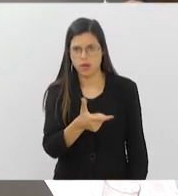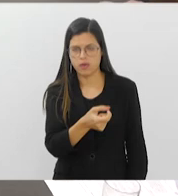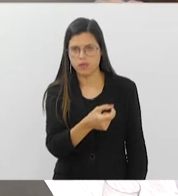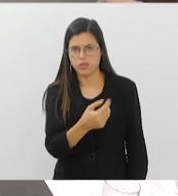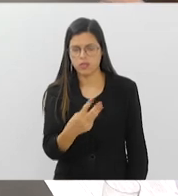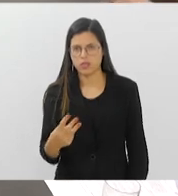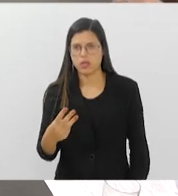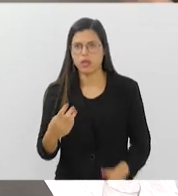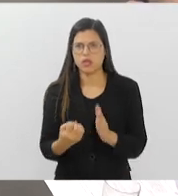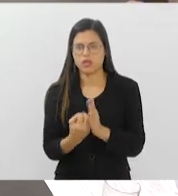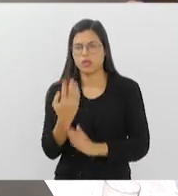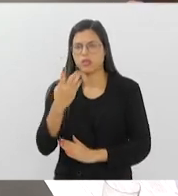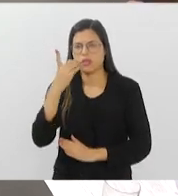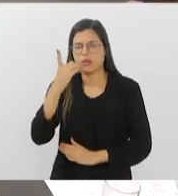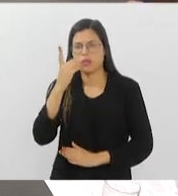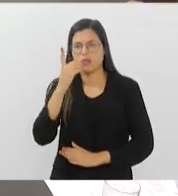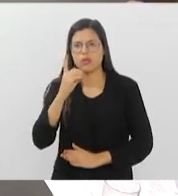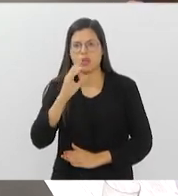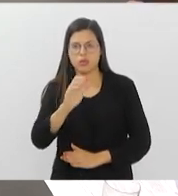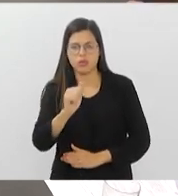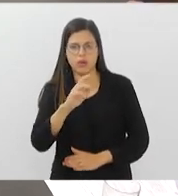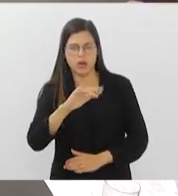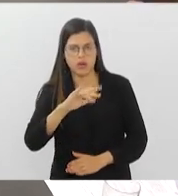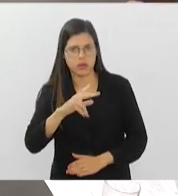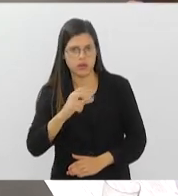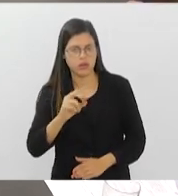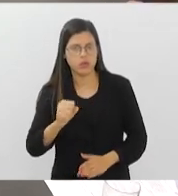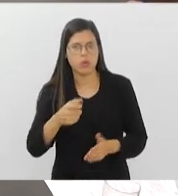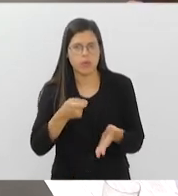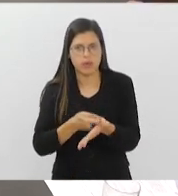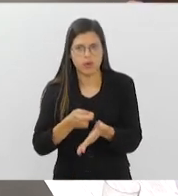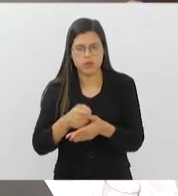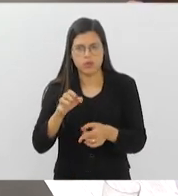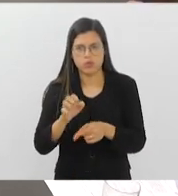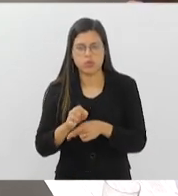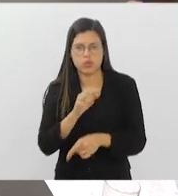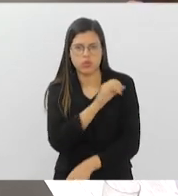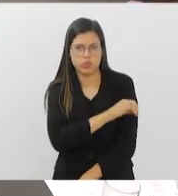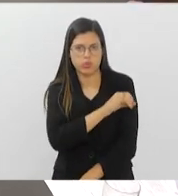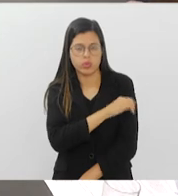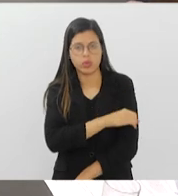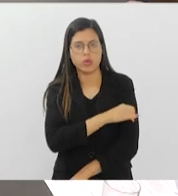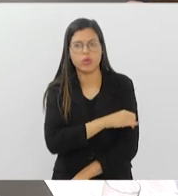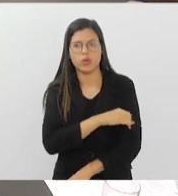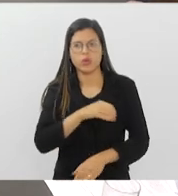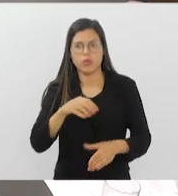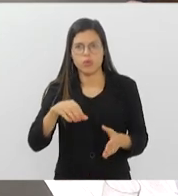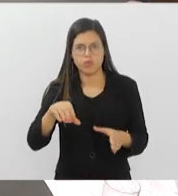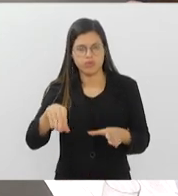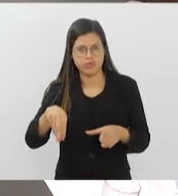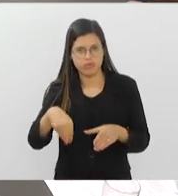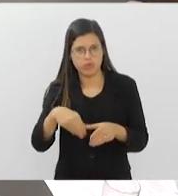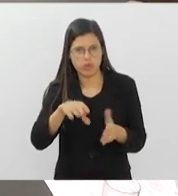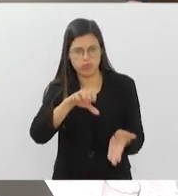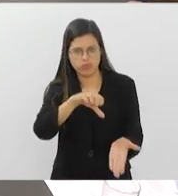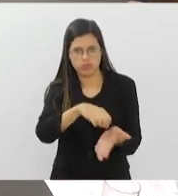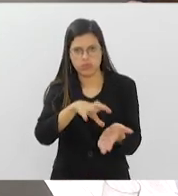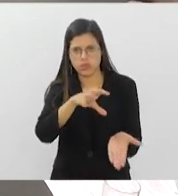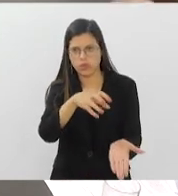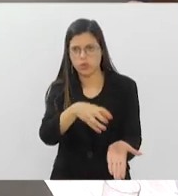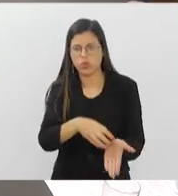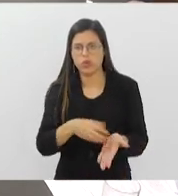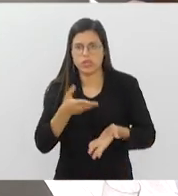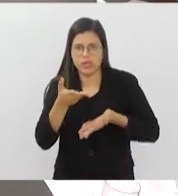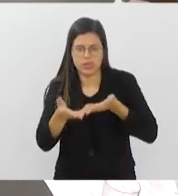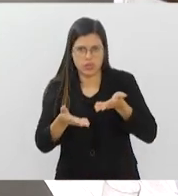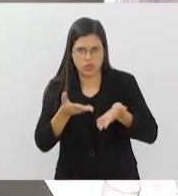BNH, que torna obrigatório no governo do Estado do Rio de Janeiro a inclusão de um setor de atendimento específico para casos de agressão contra a